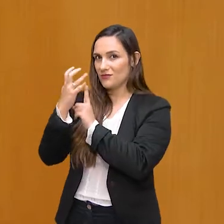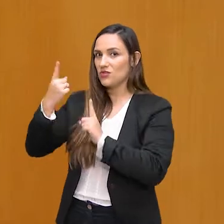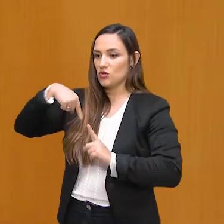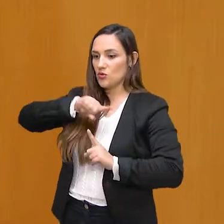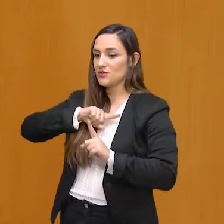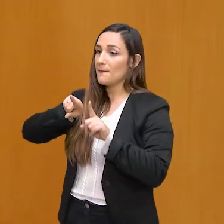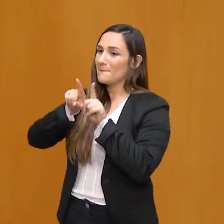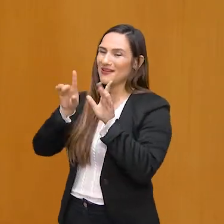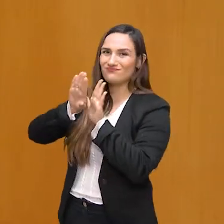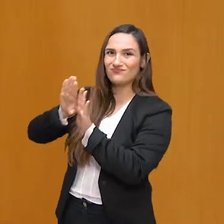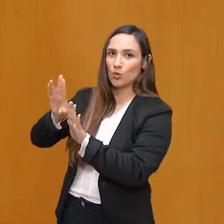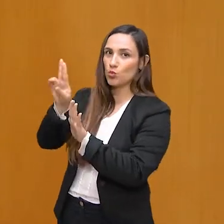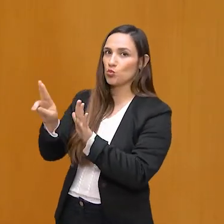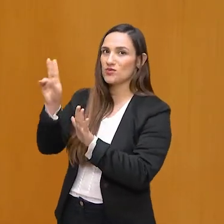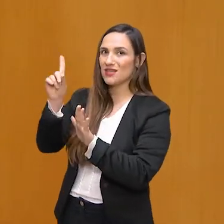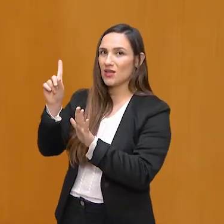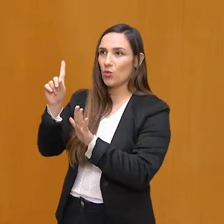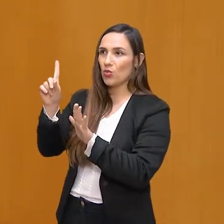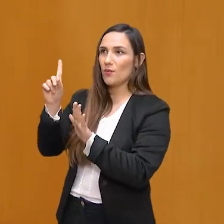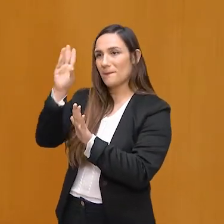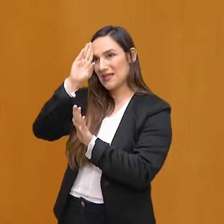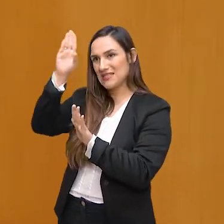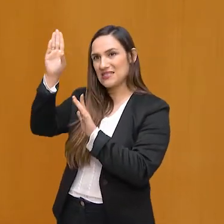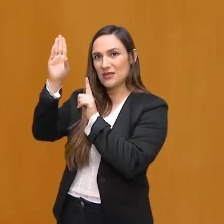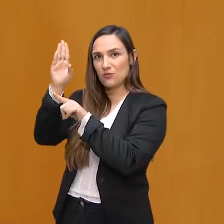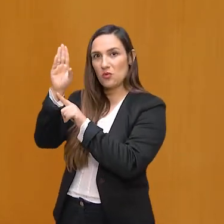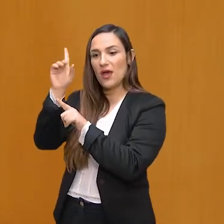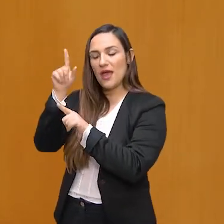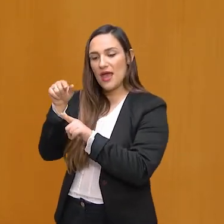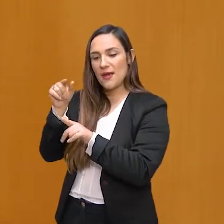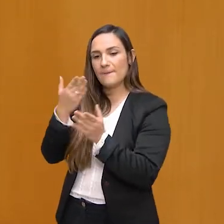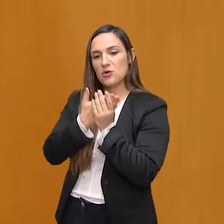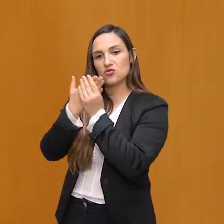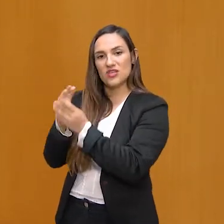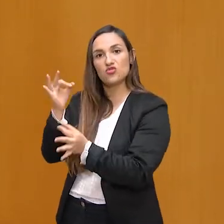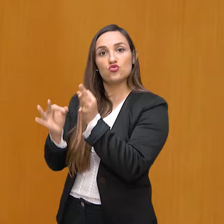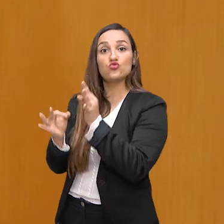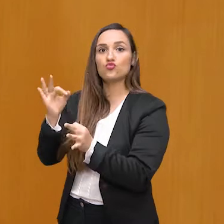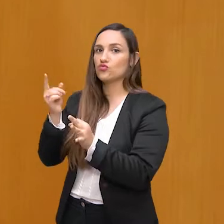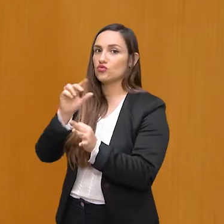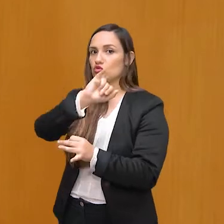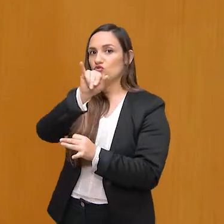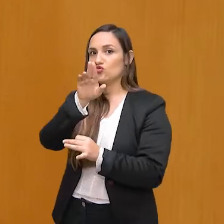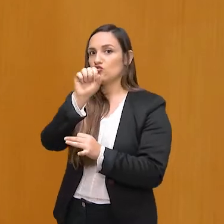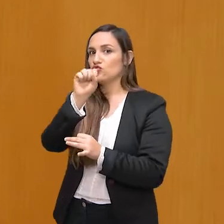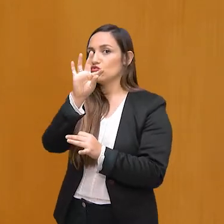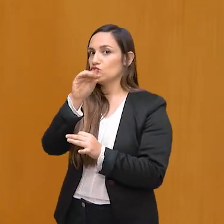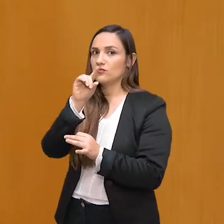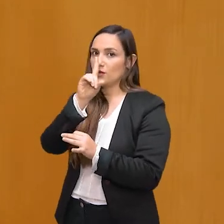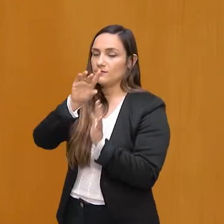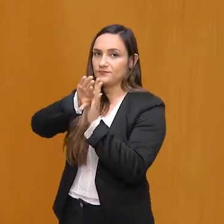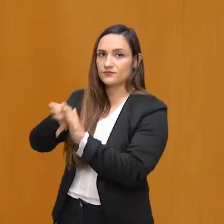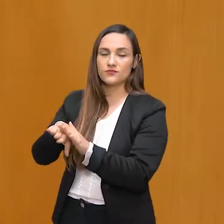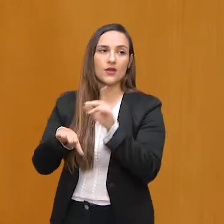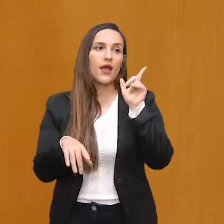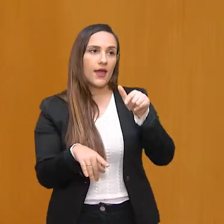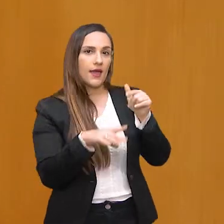nessa parte, embora nós sejamos do civil law, ou seja, nós não somos do sistema anglo-saxão,